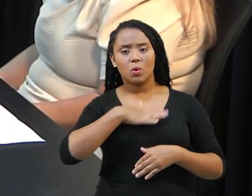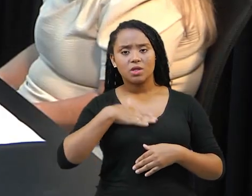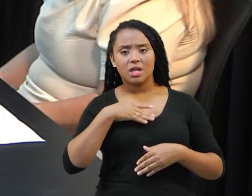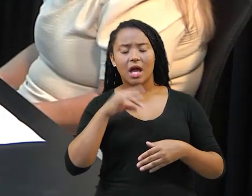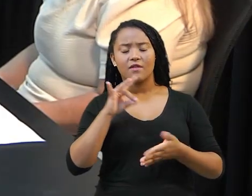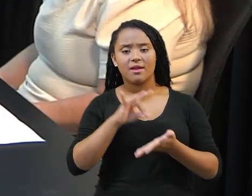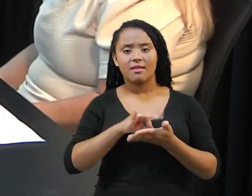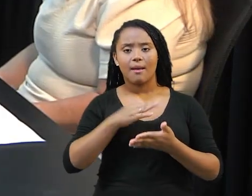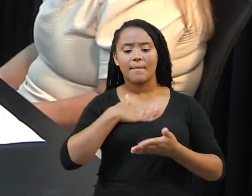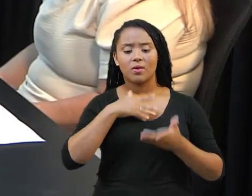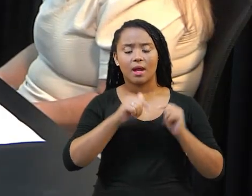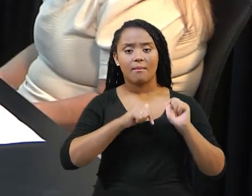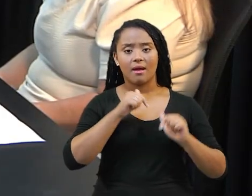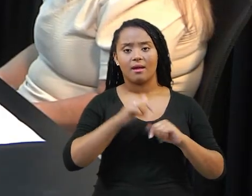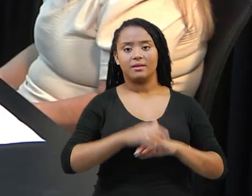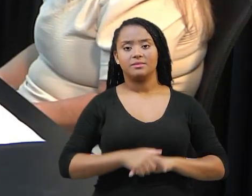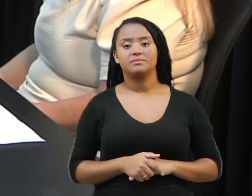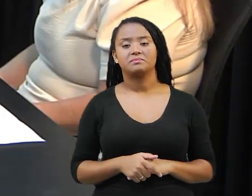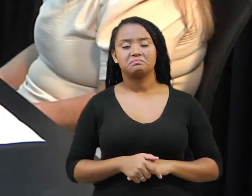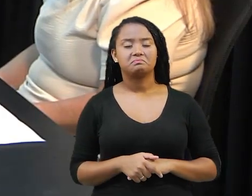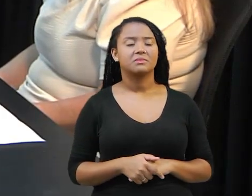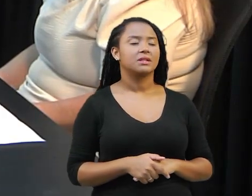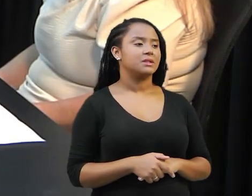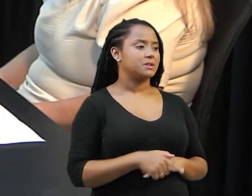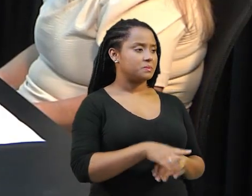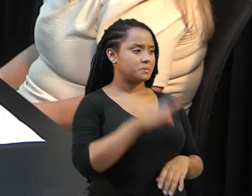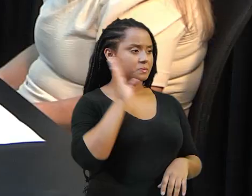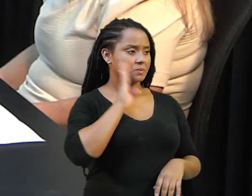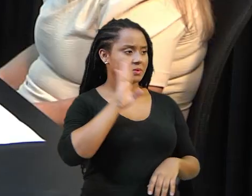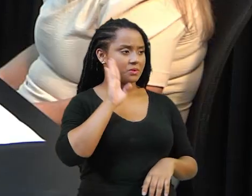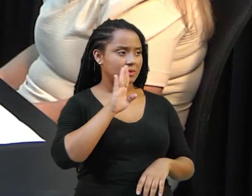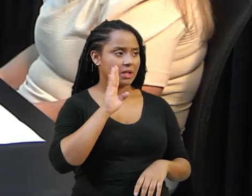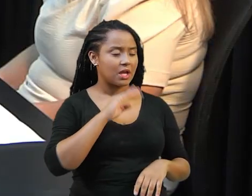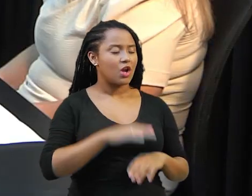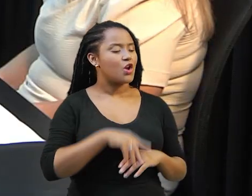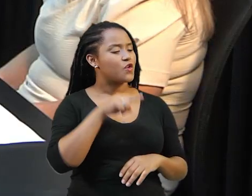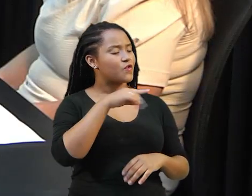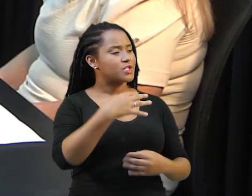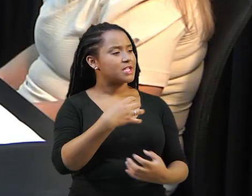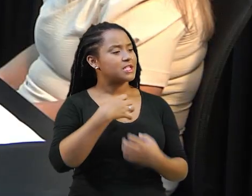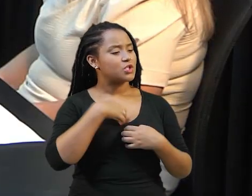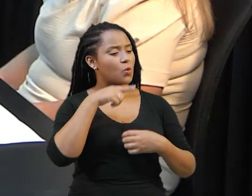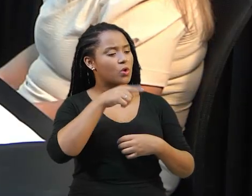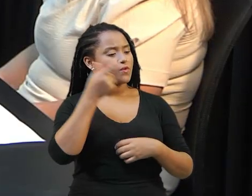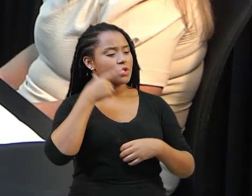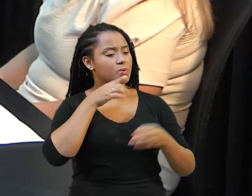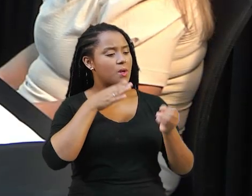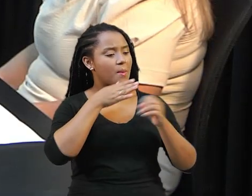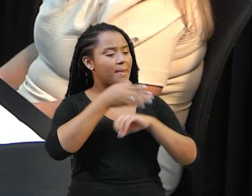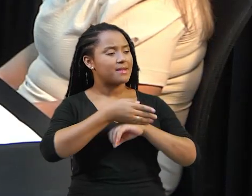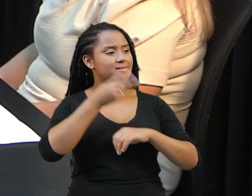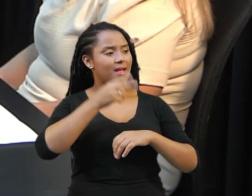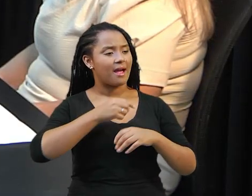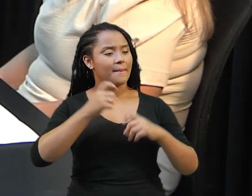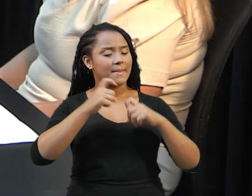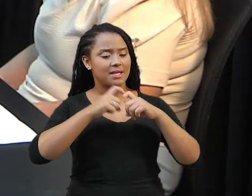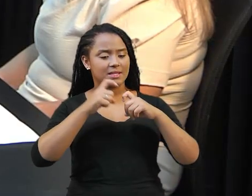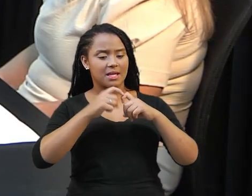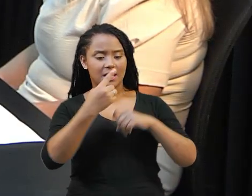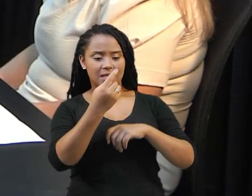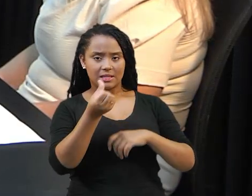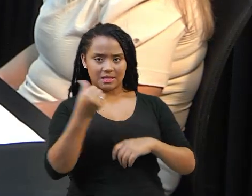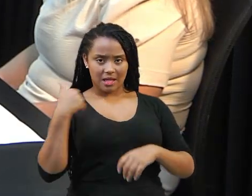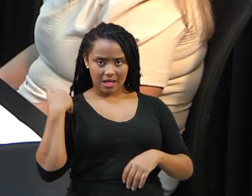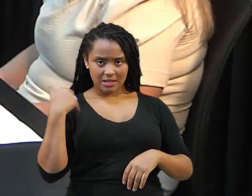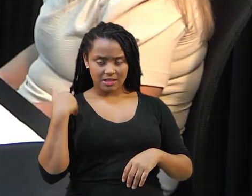tinha... Só para fechar esse bloco que a gente já está fechando essa parte de criança, você sentiu que quando você passou em medicina com 16 anos, lá